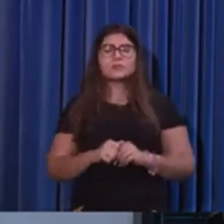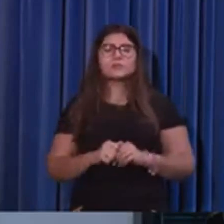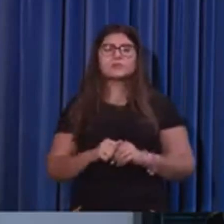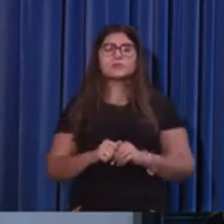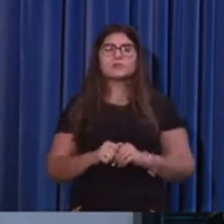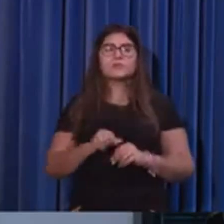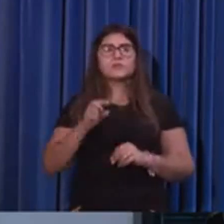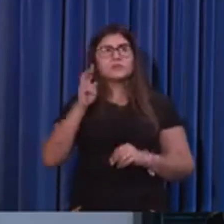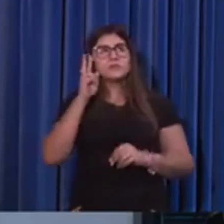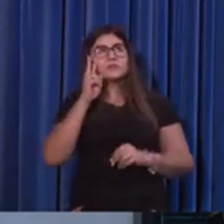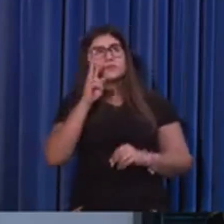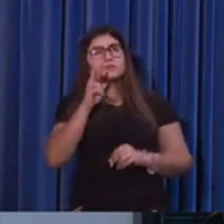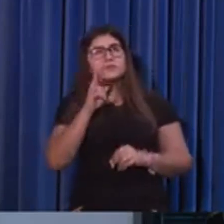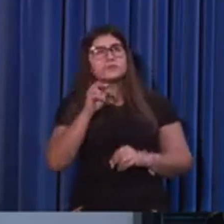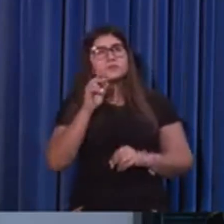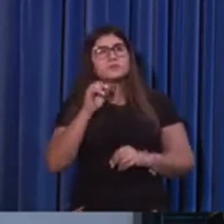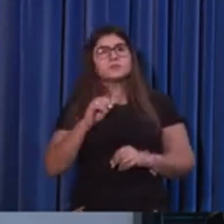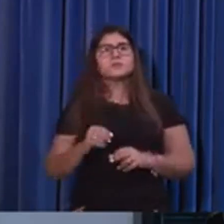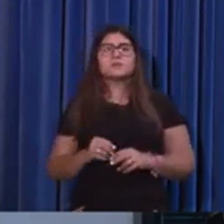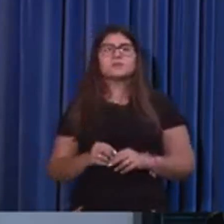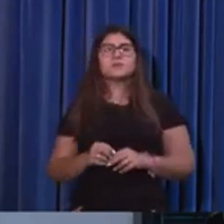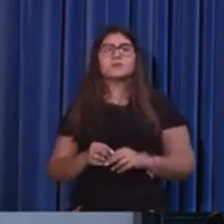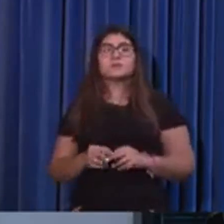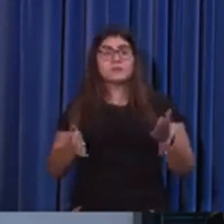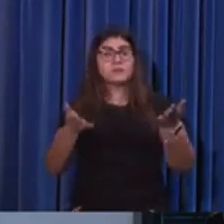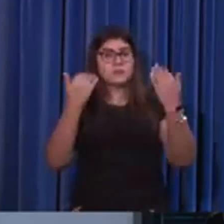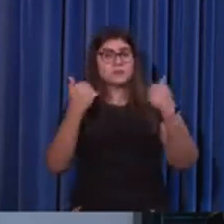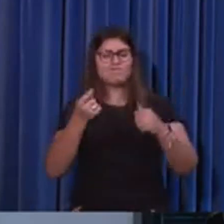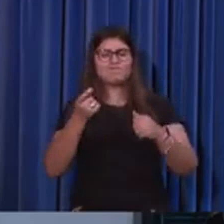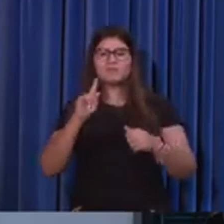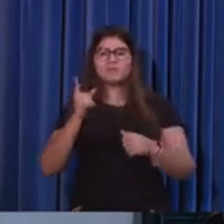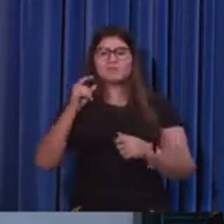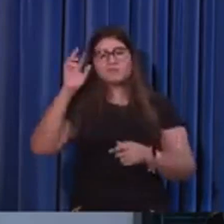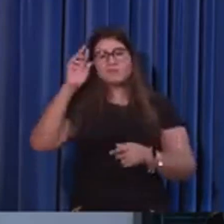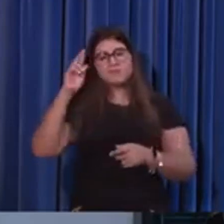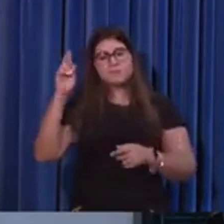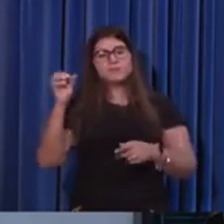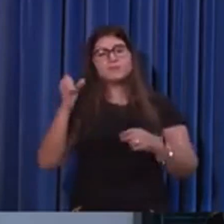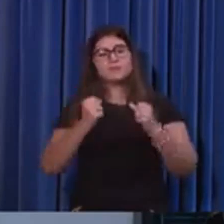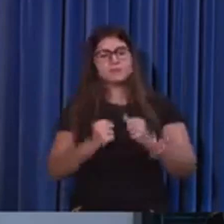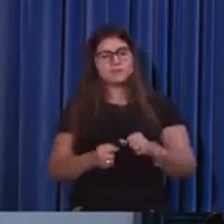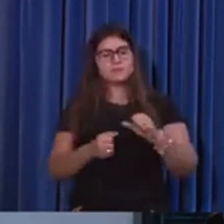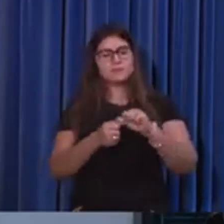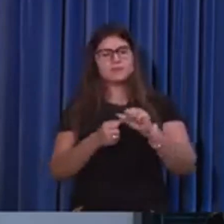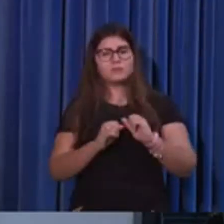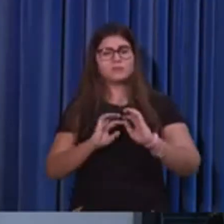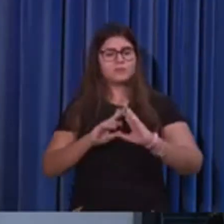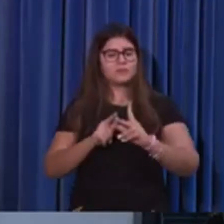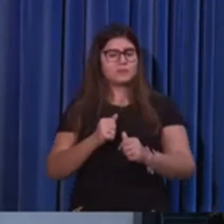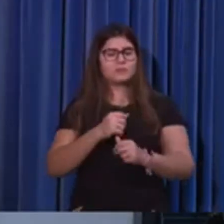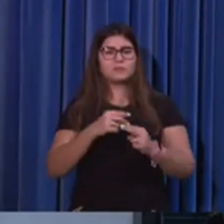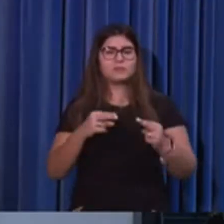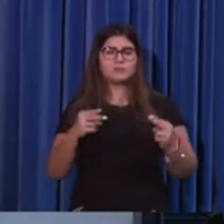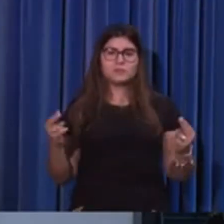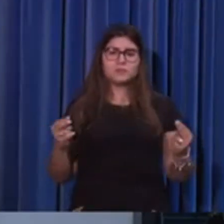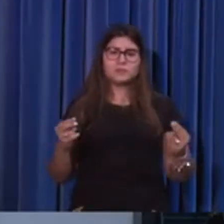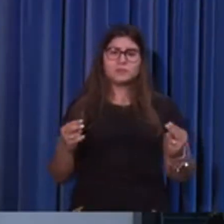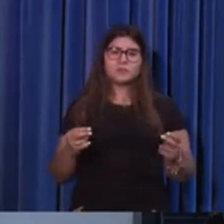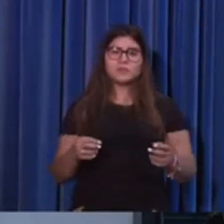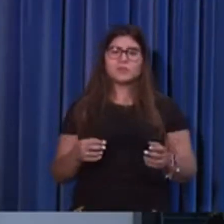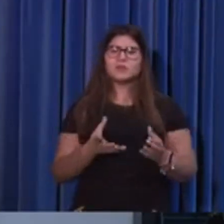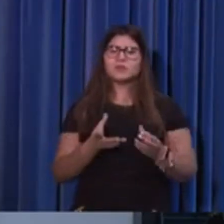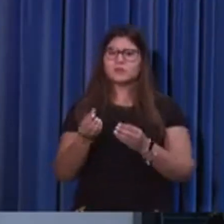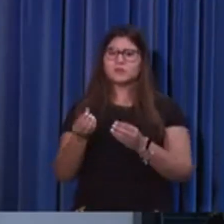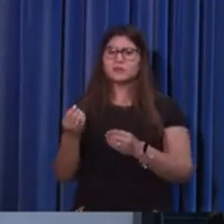olhos fitos no resultado e não no Senhor que pode fazer todas as coisas. Mas a verdade é que muitos estão